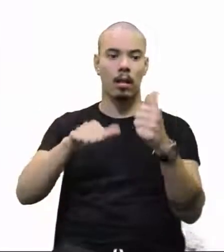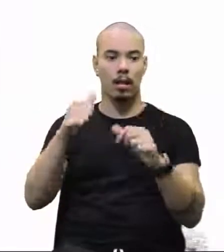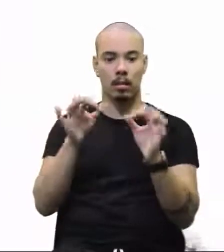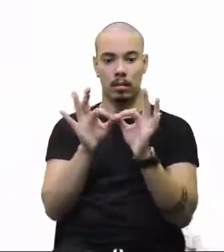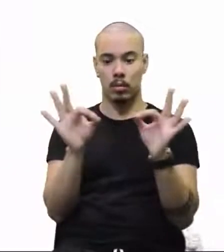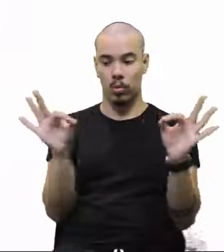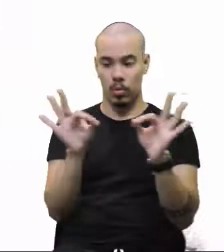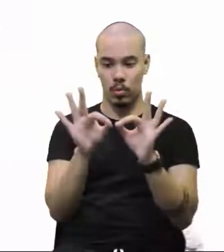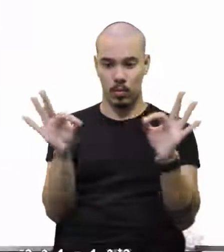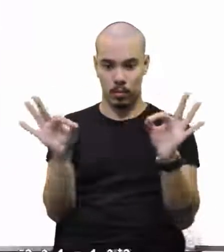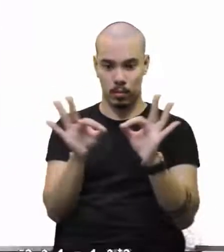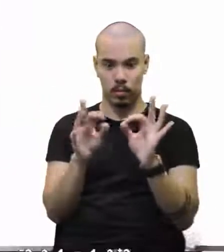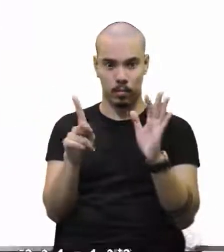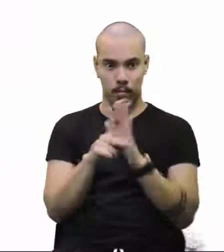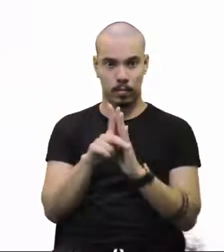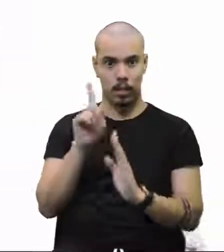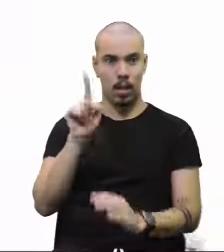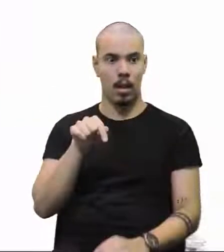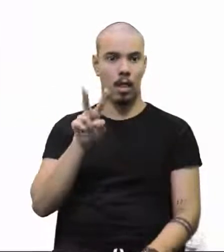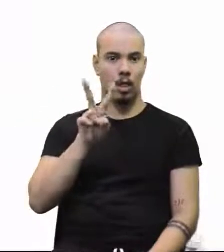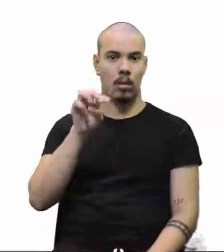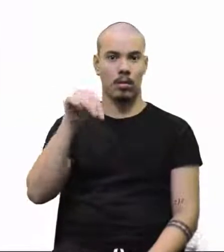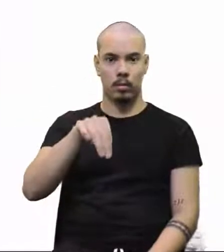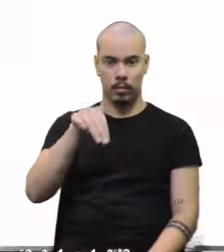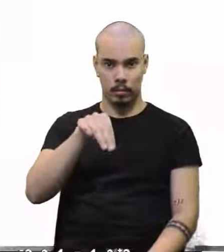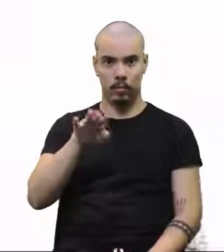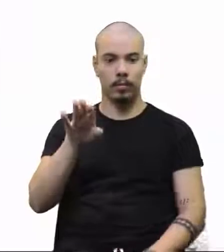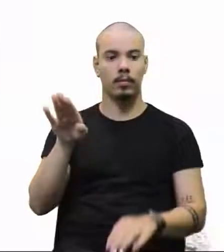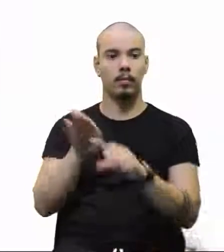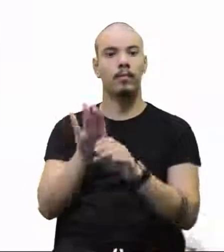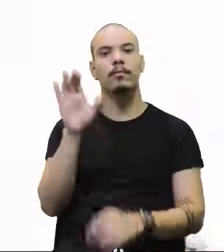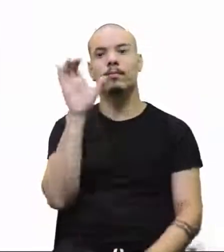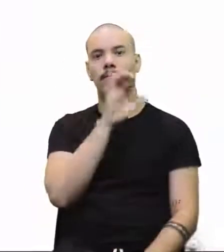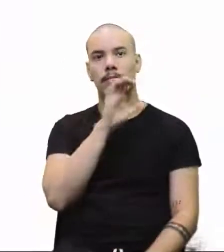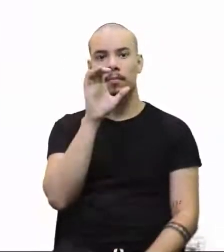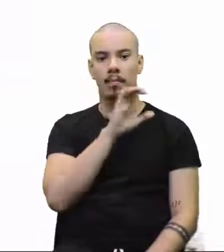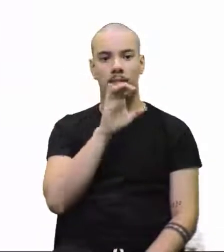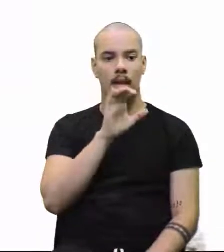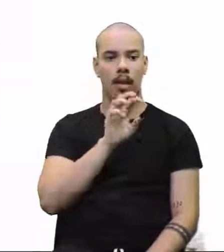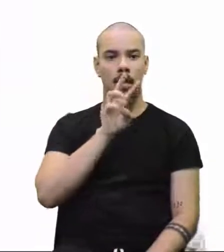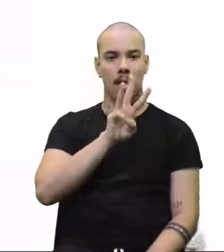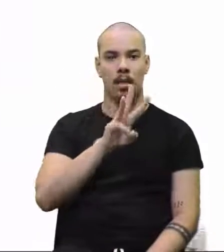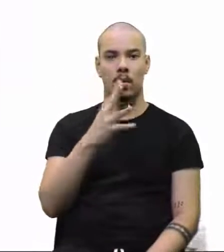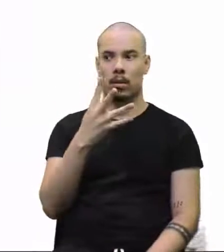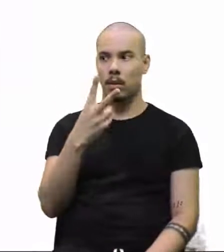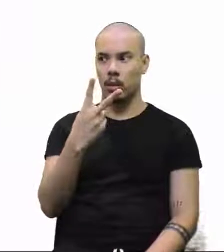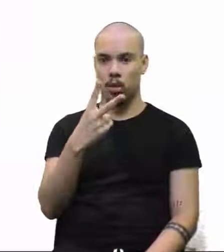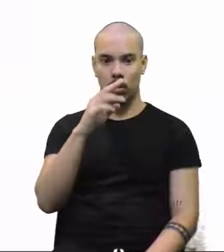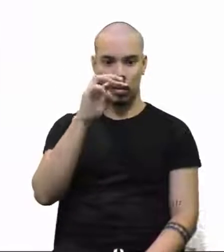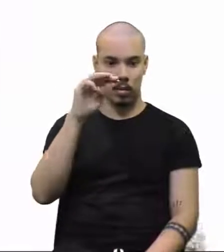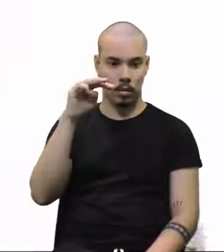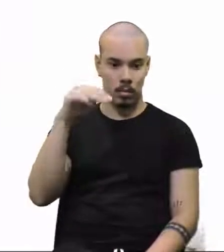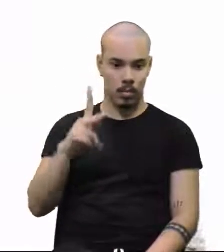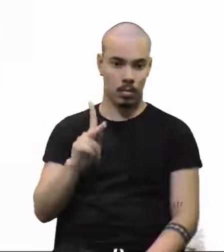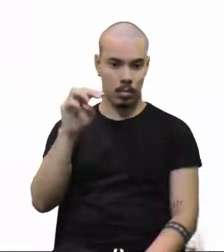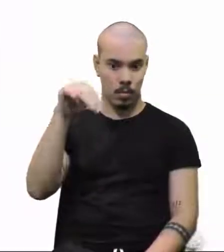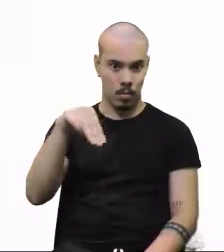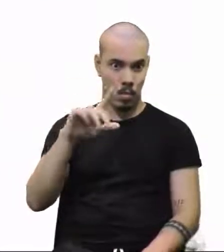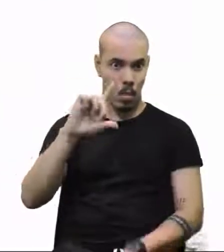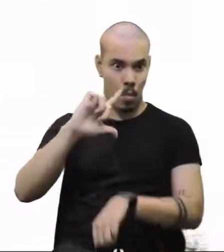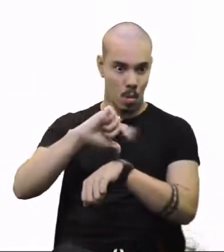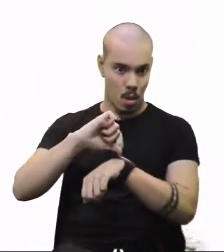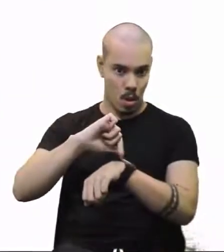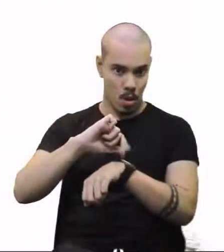da barra é 2 metros. A velocidade é 342 km por hora. Vamos para a pergunta,